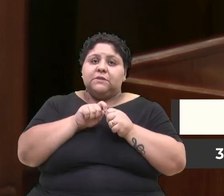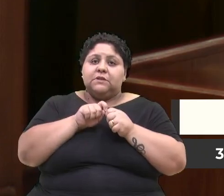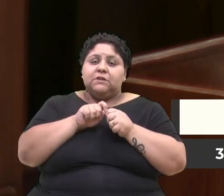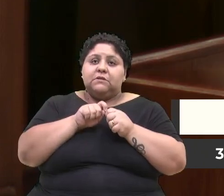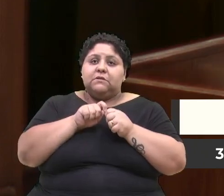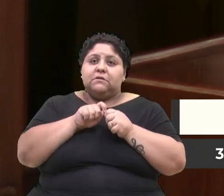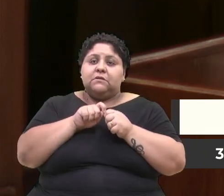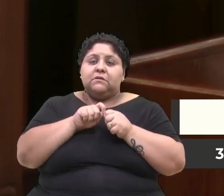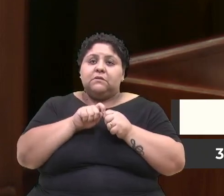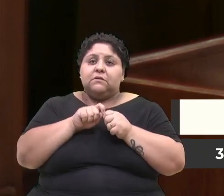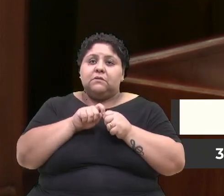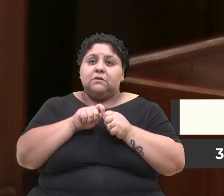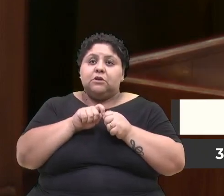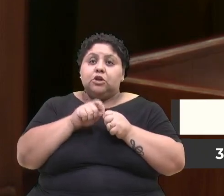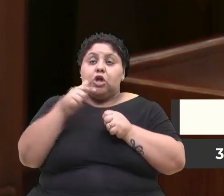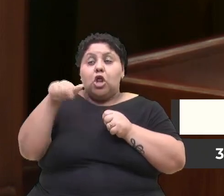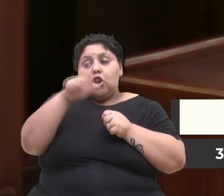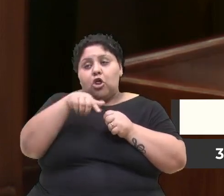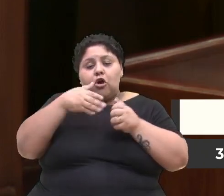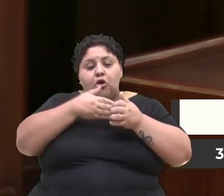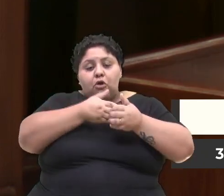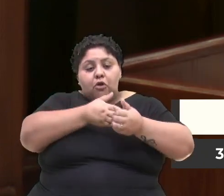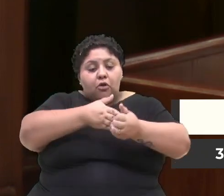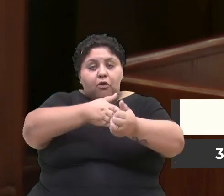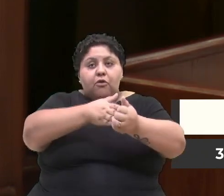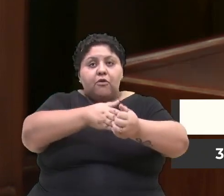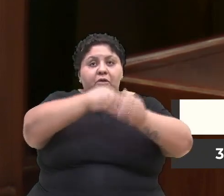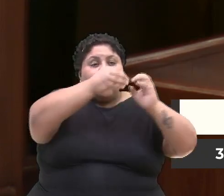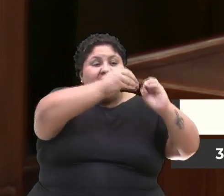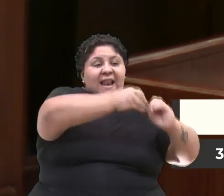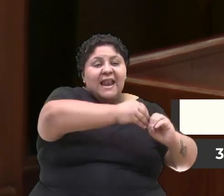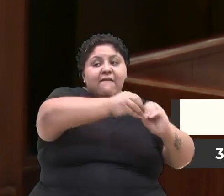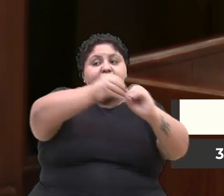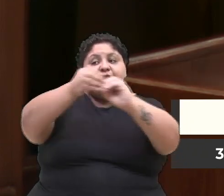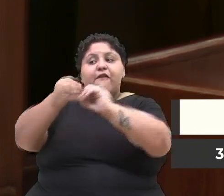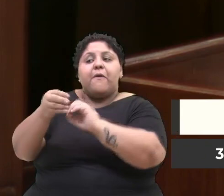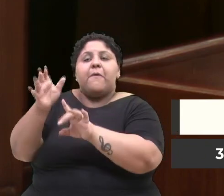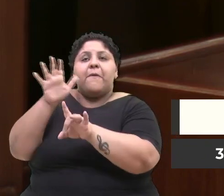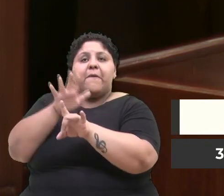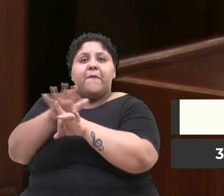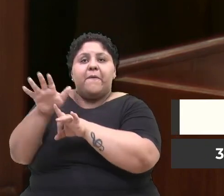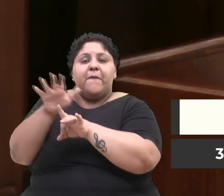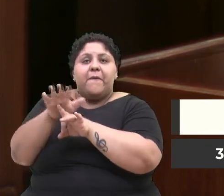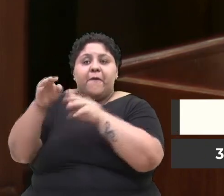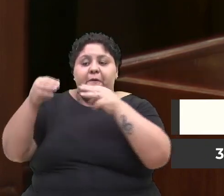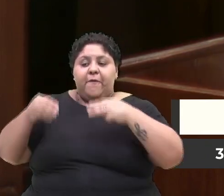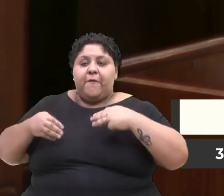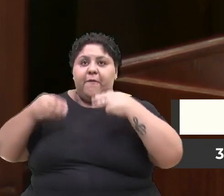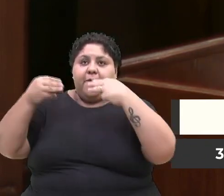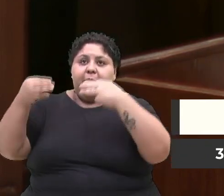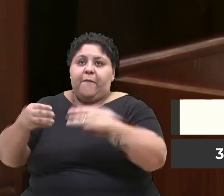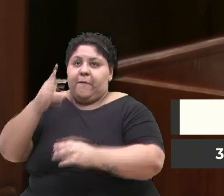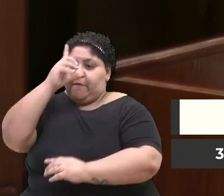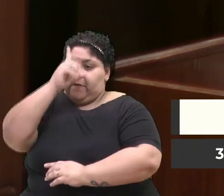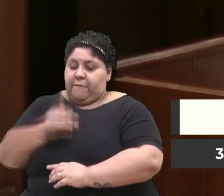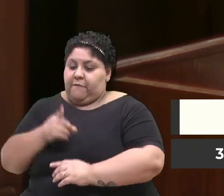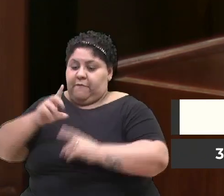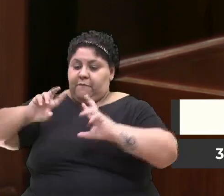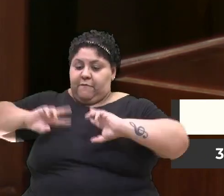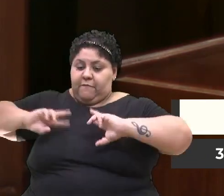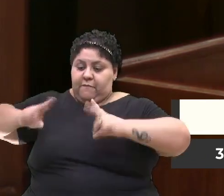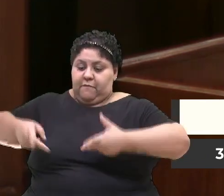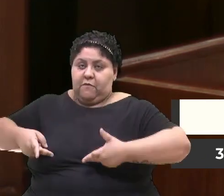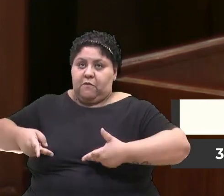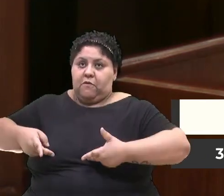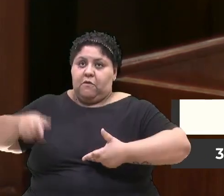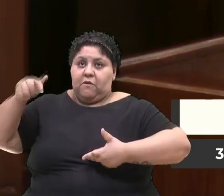nós acompanhamos e levamos uma demanda ao ministro dos Direitos Humanos quando ele esteve